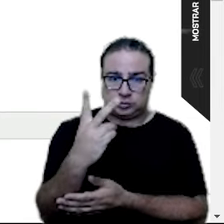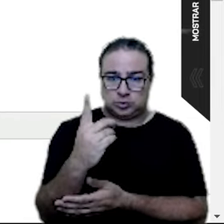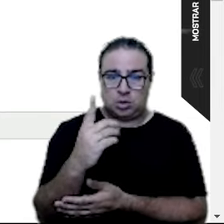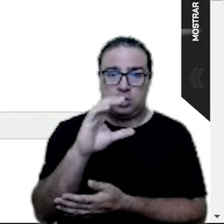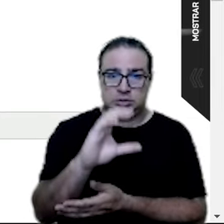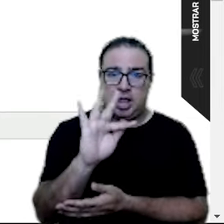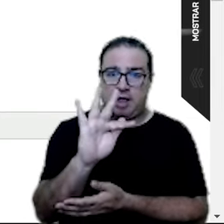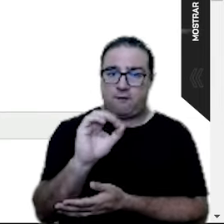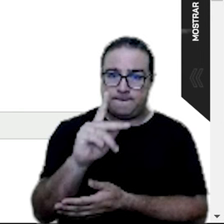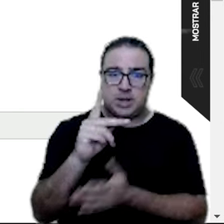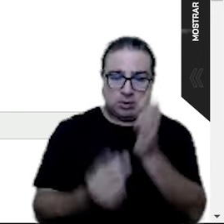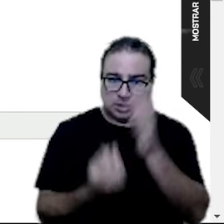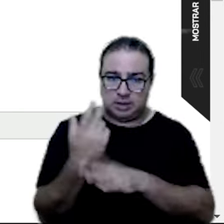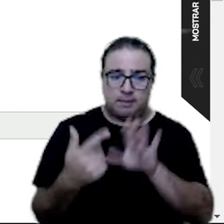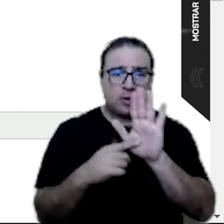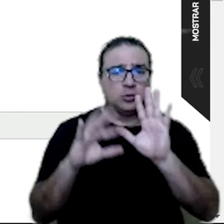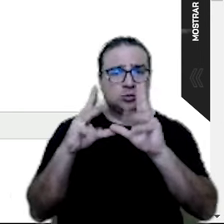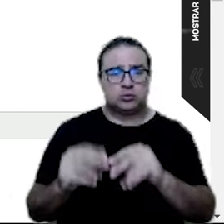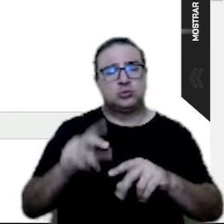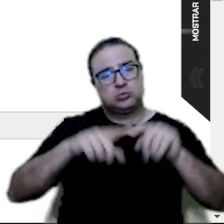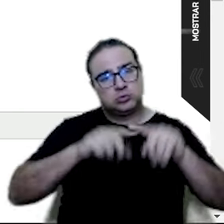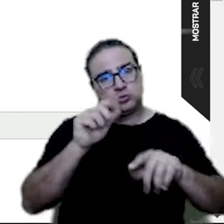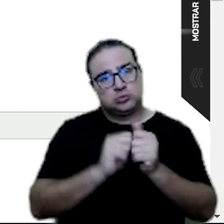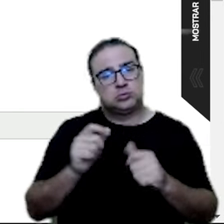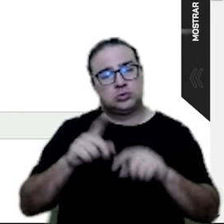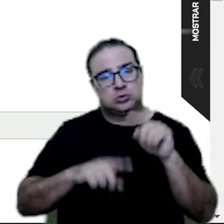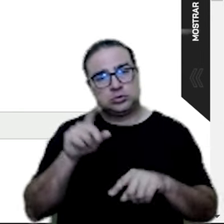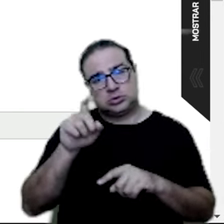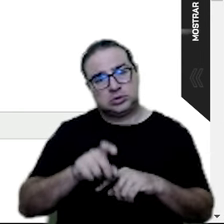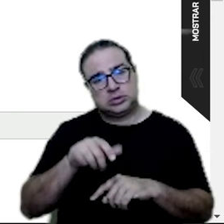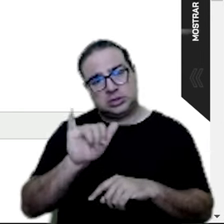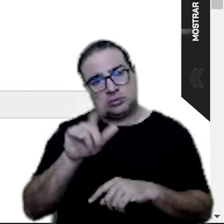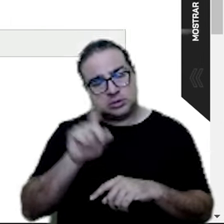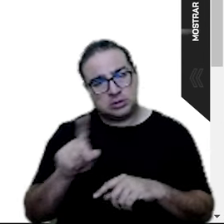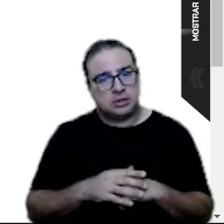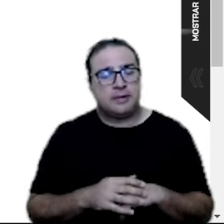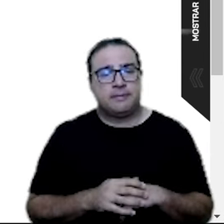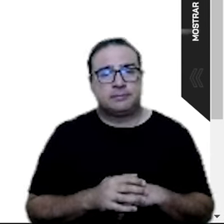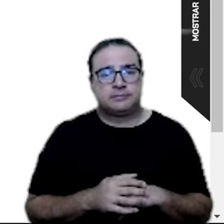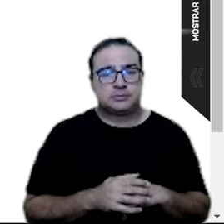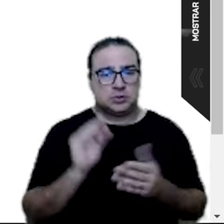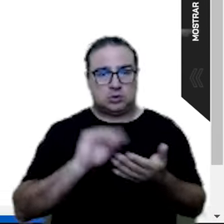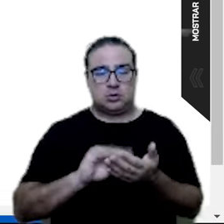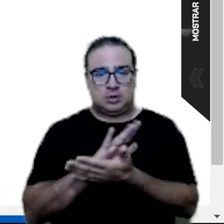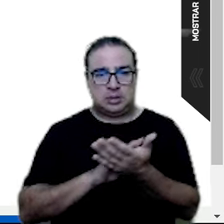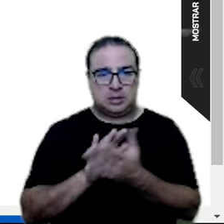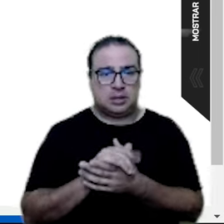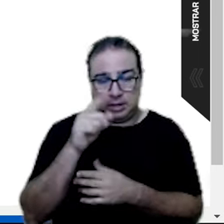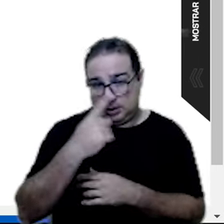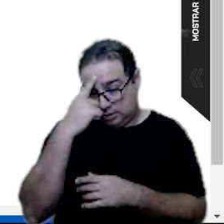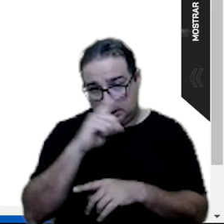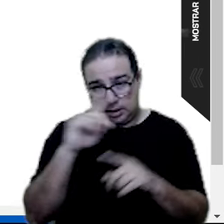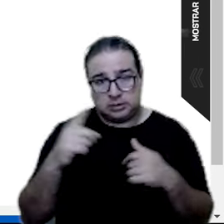a minha cfop que eu criei criei uma cfop para pegar todos os produtos não peguei produto x y z não marquei isso